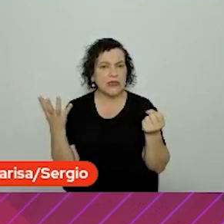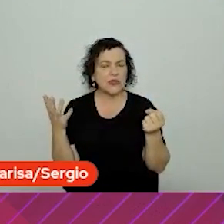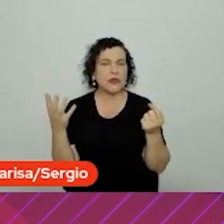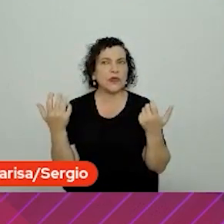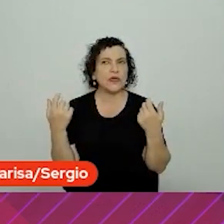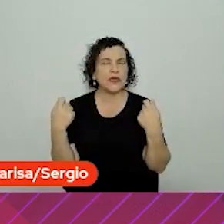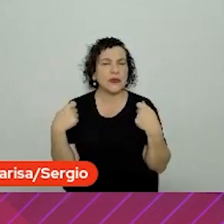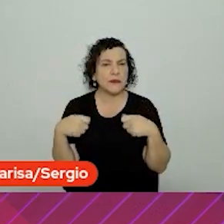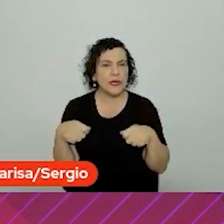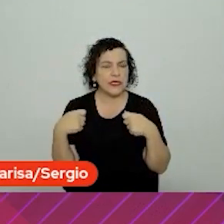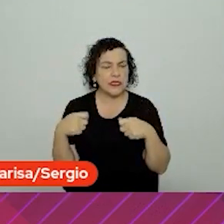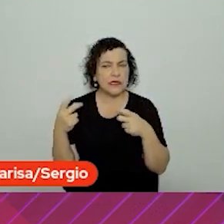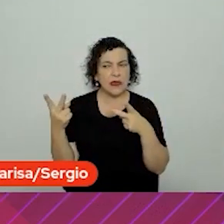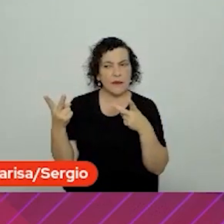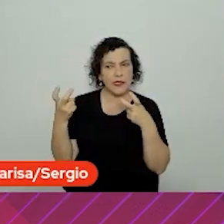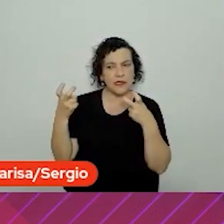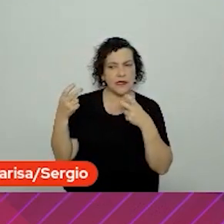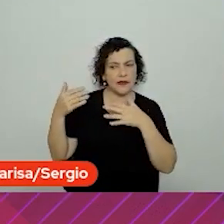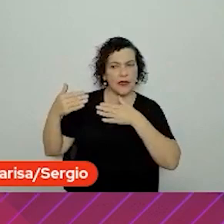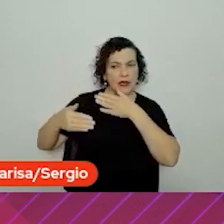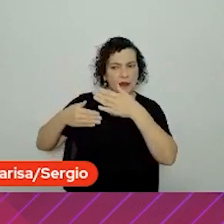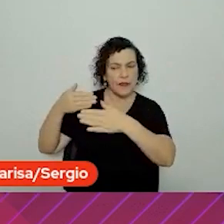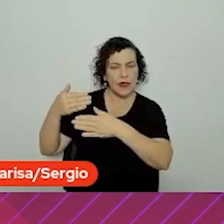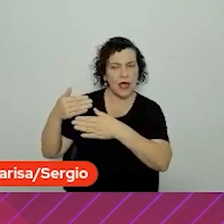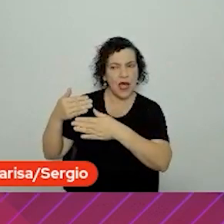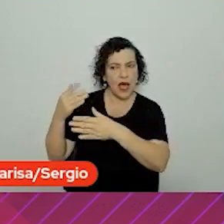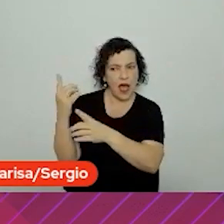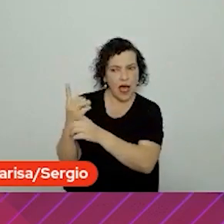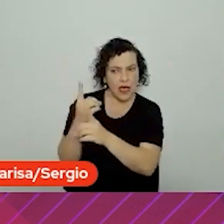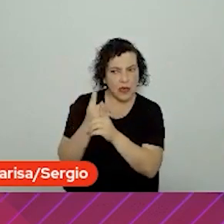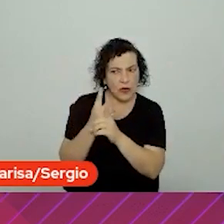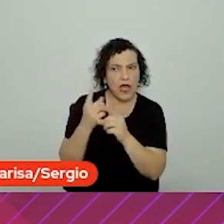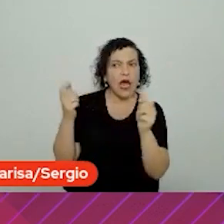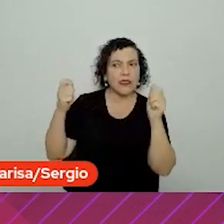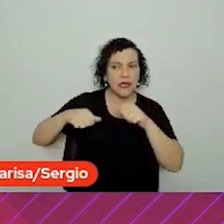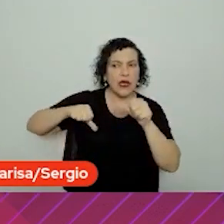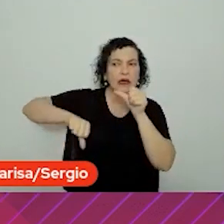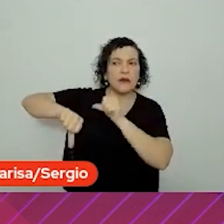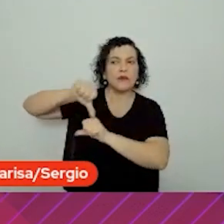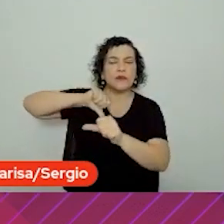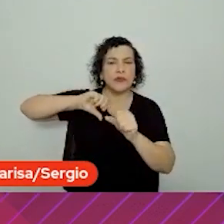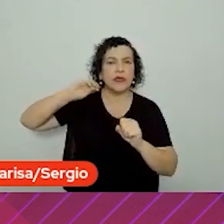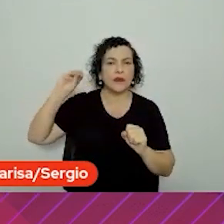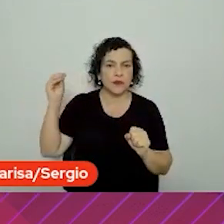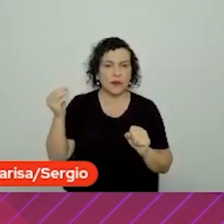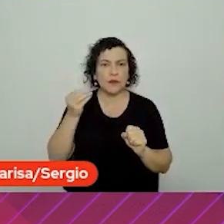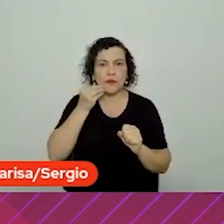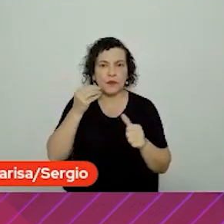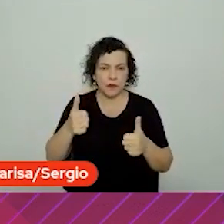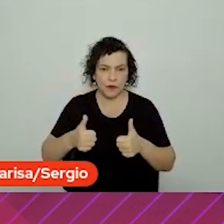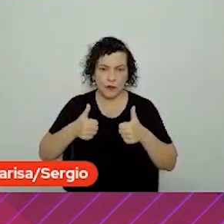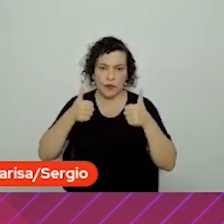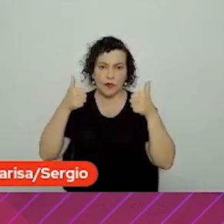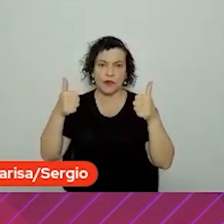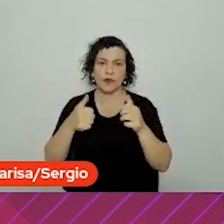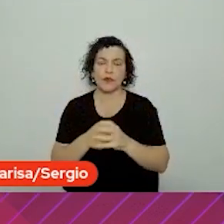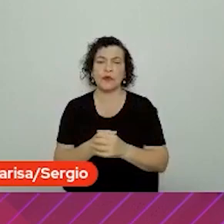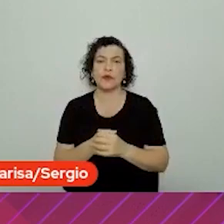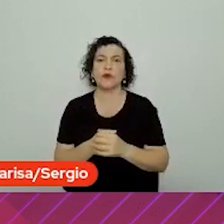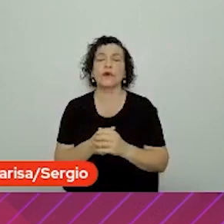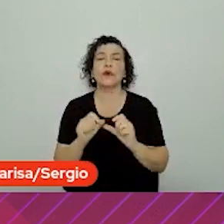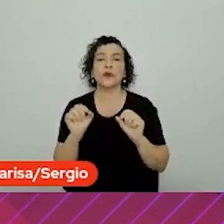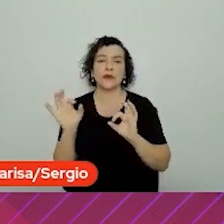para o processo e eu vou identificar as oportunidades de melhoria. E aí, com base nas oportunidades de melhoria, eu vou estruturar um plano de